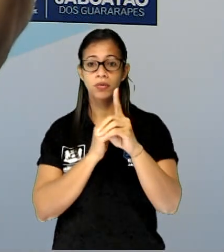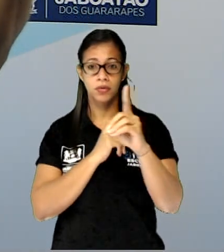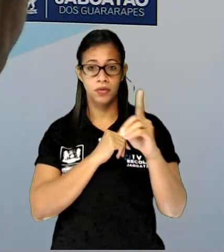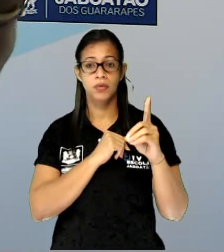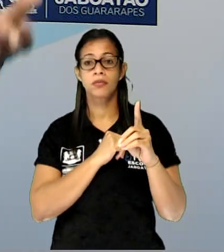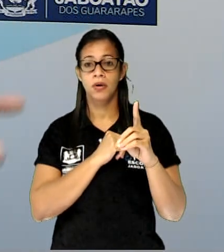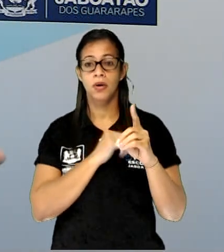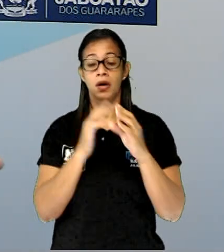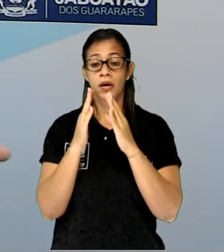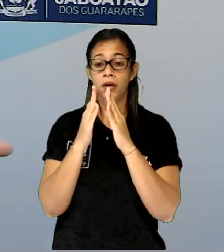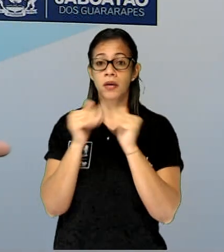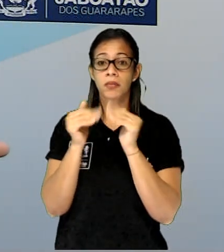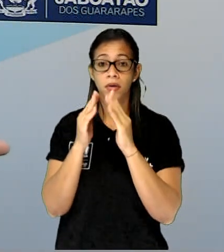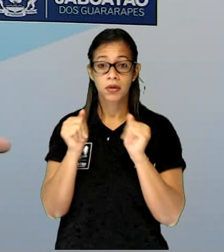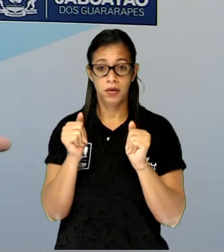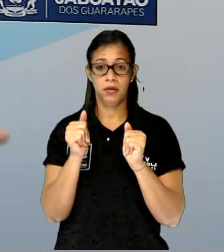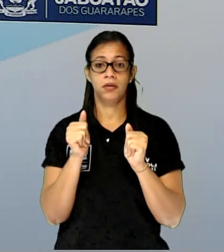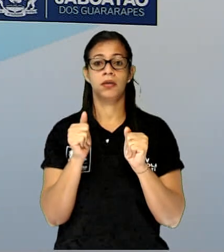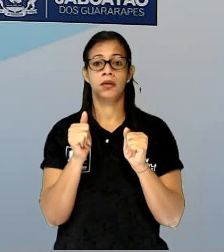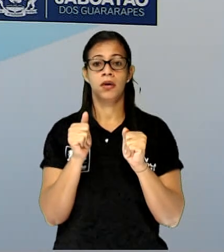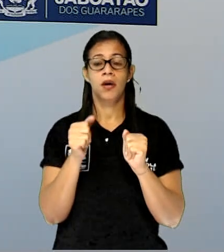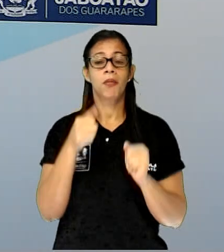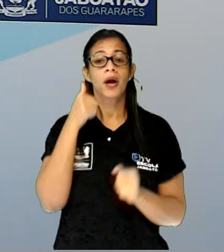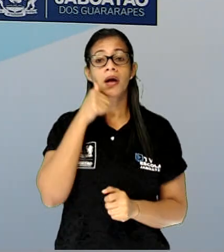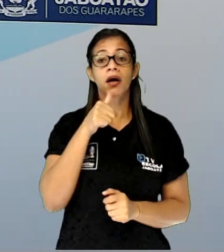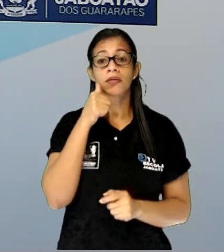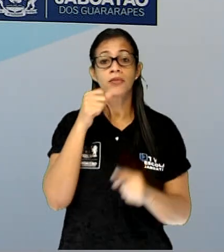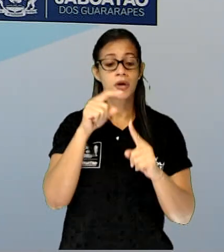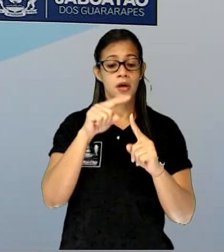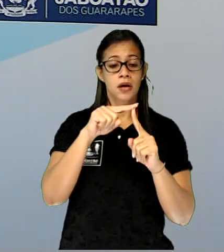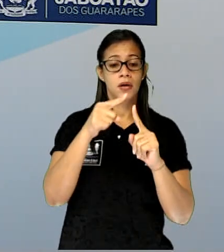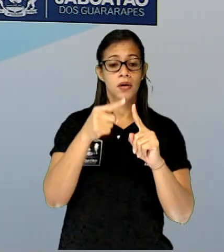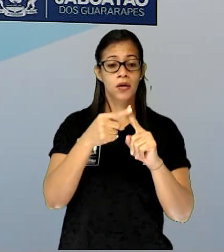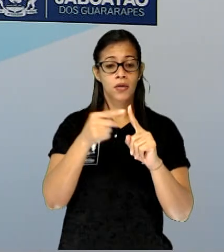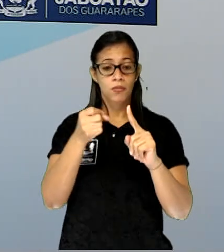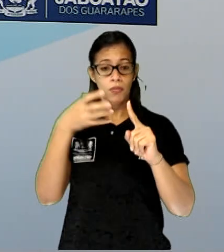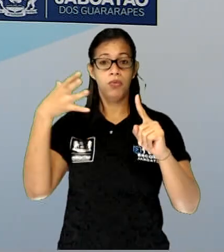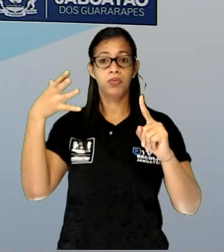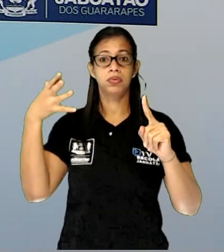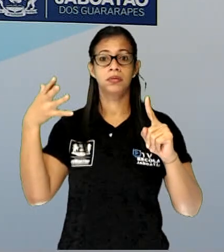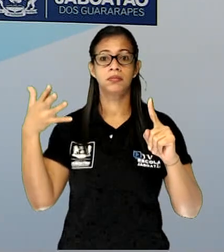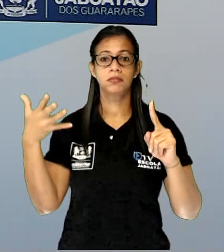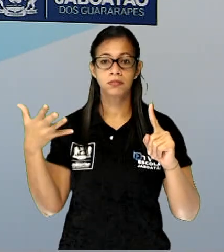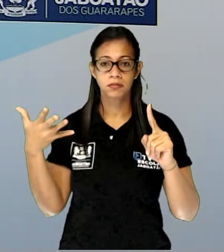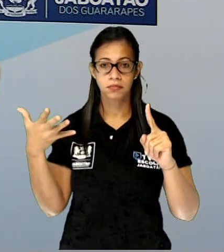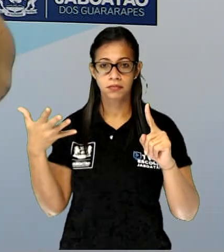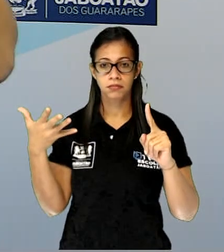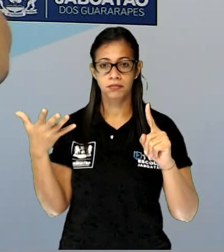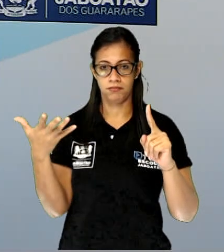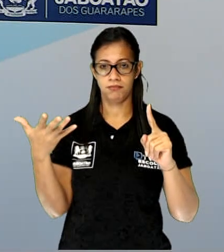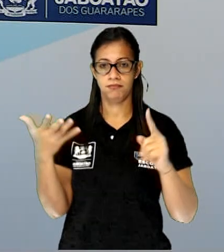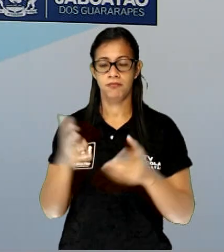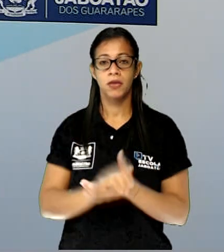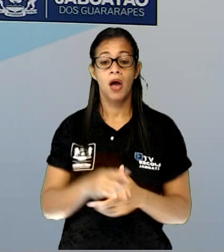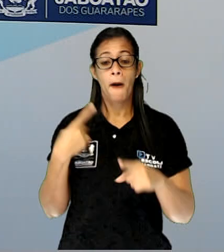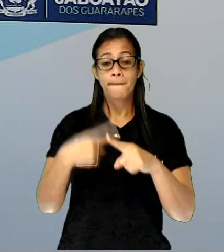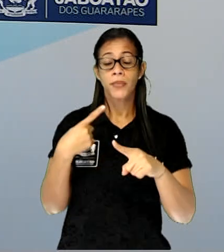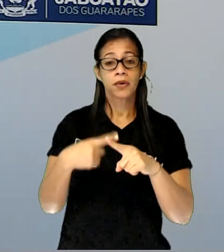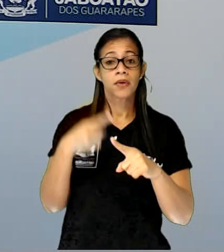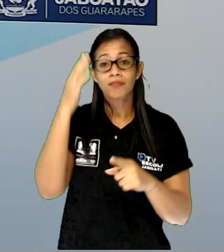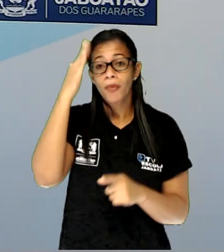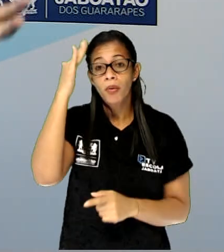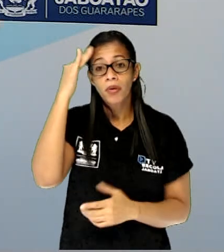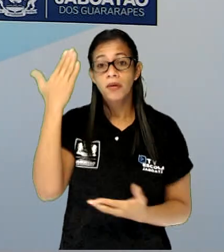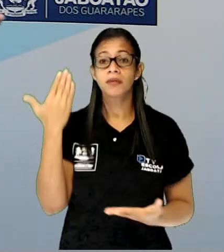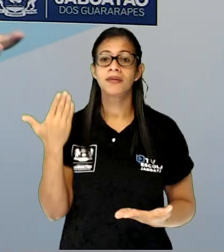aparecessem grávidas. Porque ele não sabia que ele participava disso. Quando ele descobriu, aí